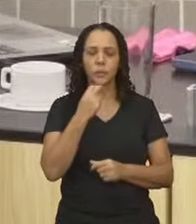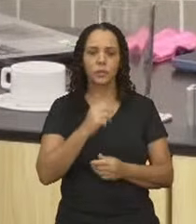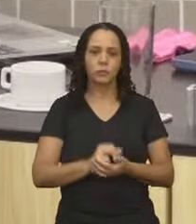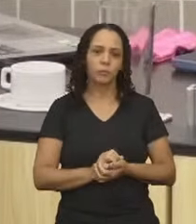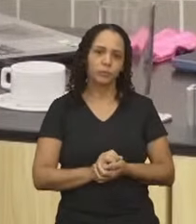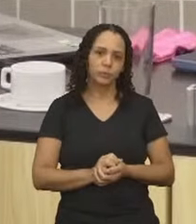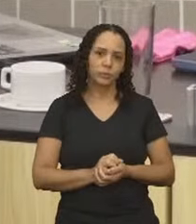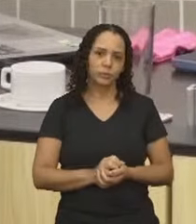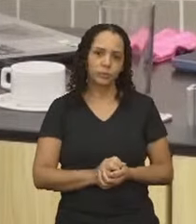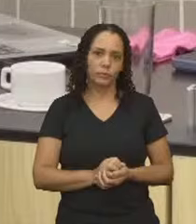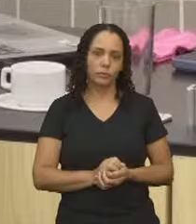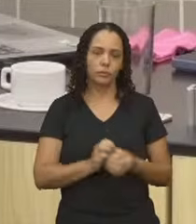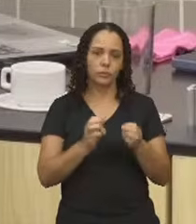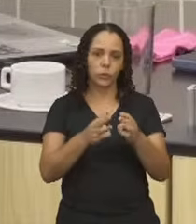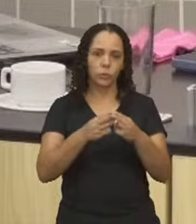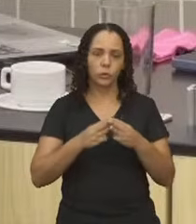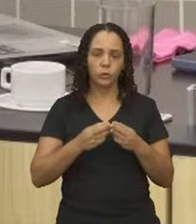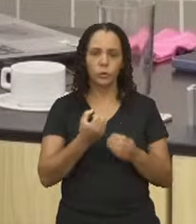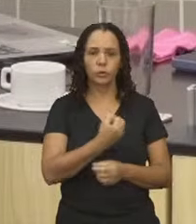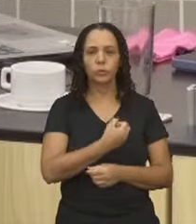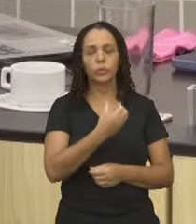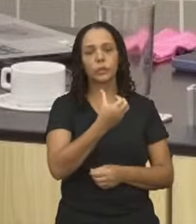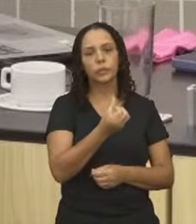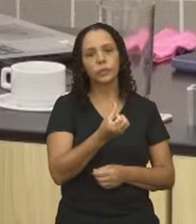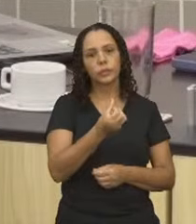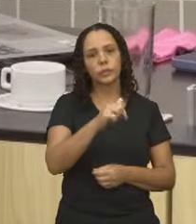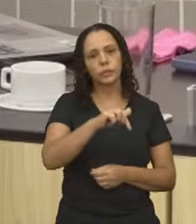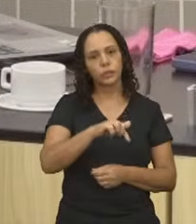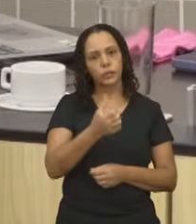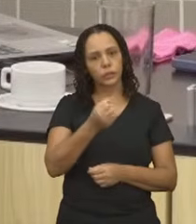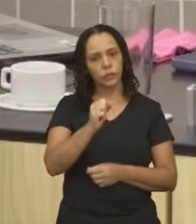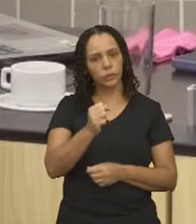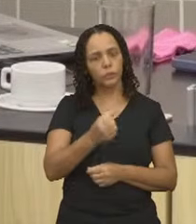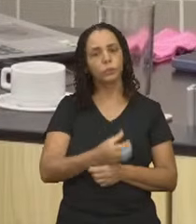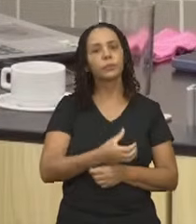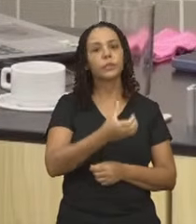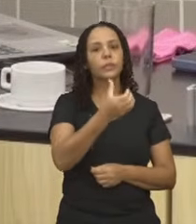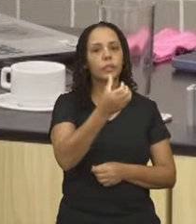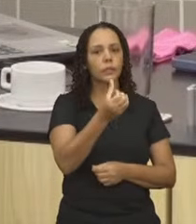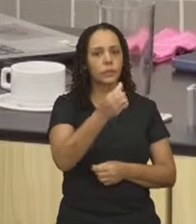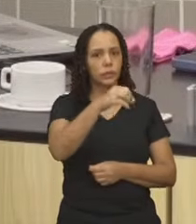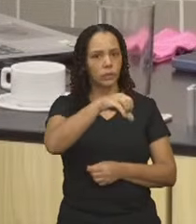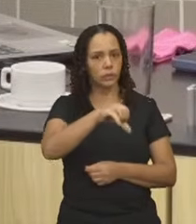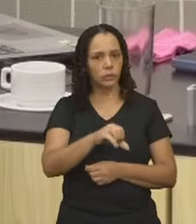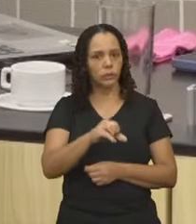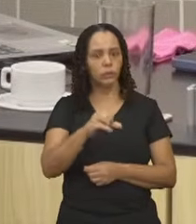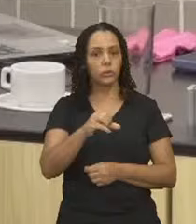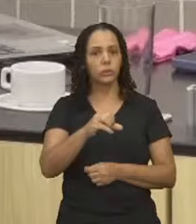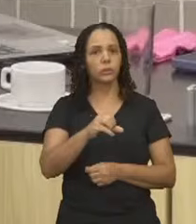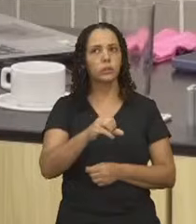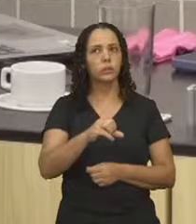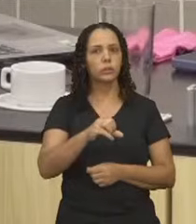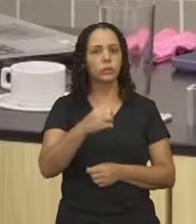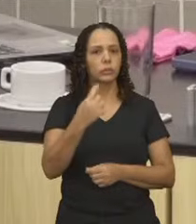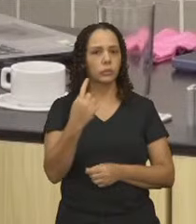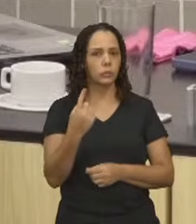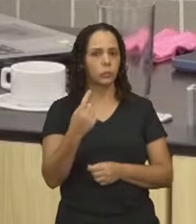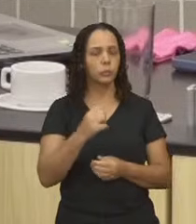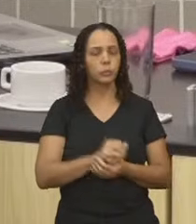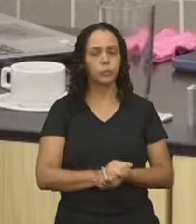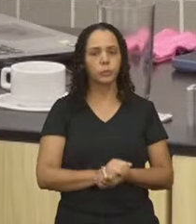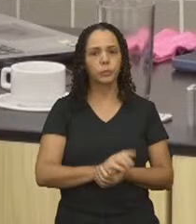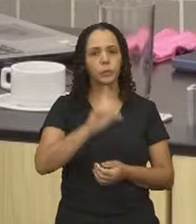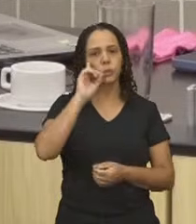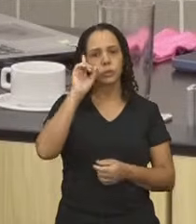Lua. Moções números 678 e 691. Moção comemorativa pelo transcurso do